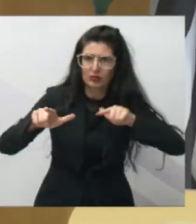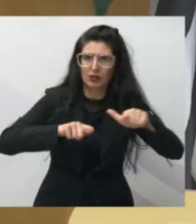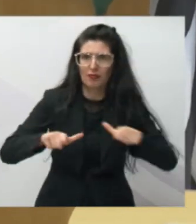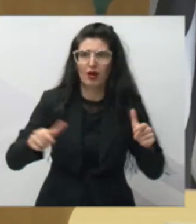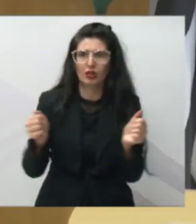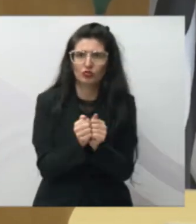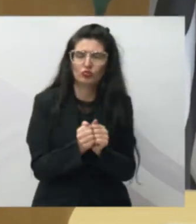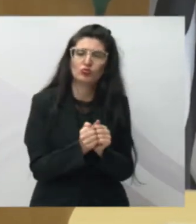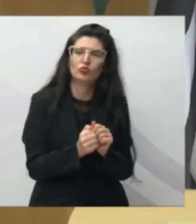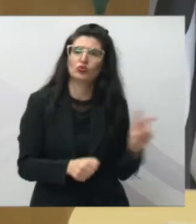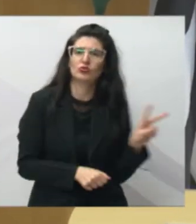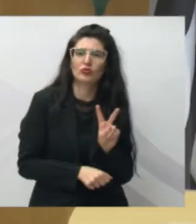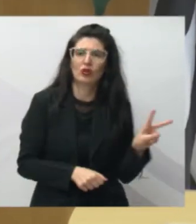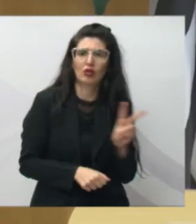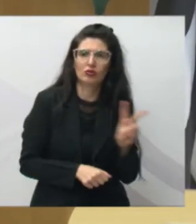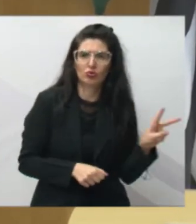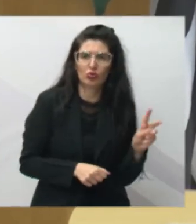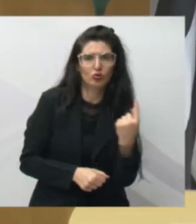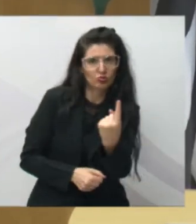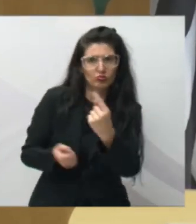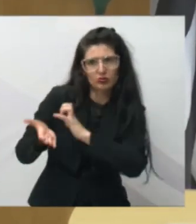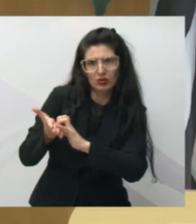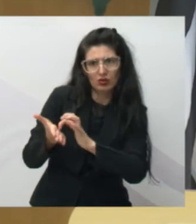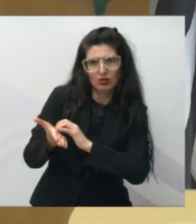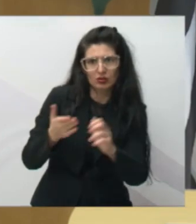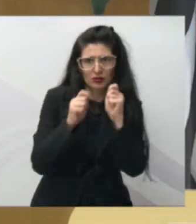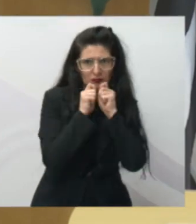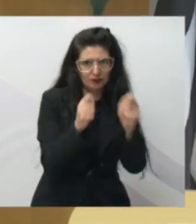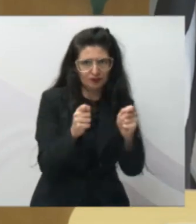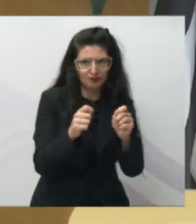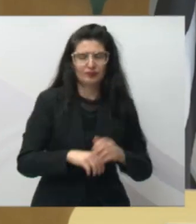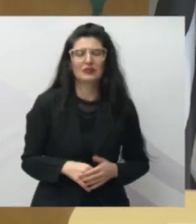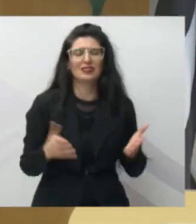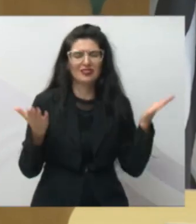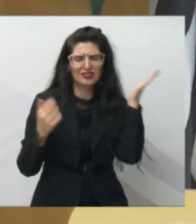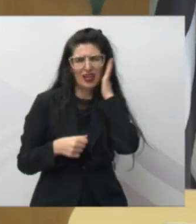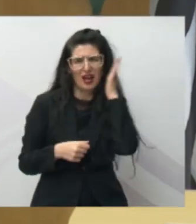entende sim que nesse momento de pandemia,